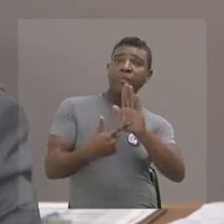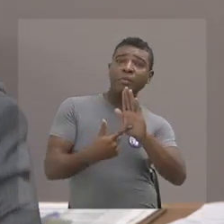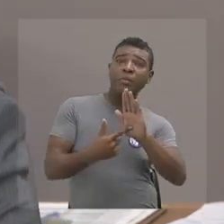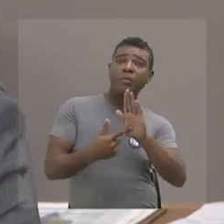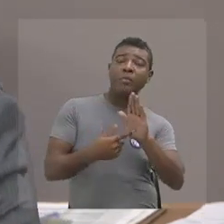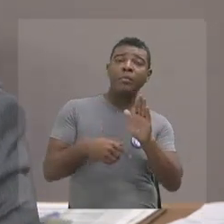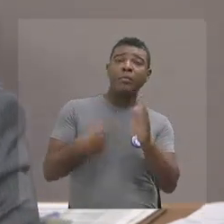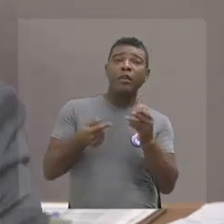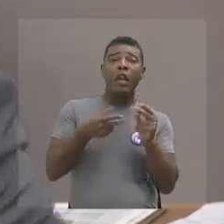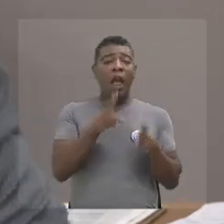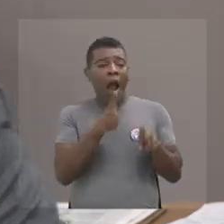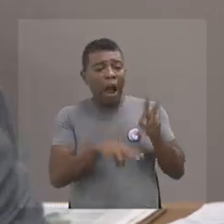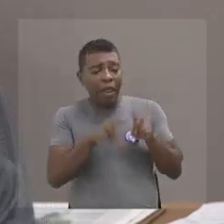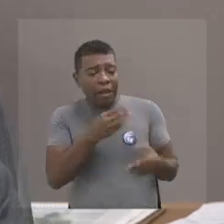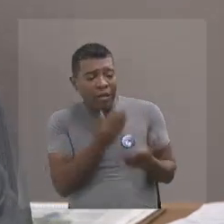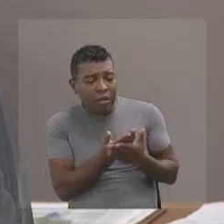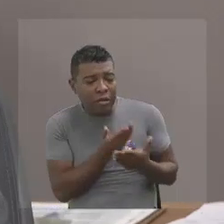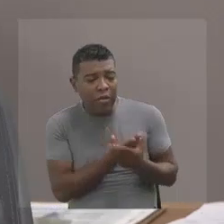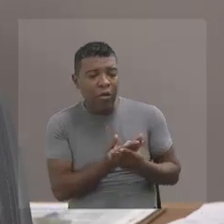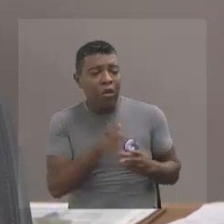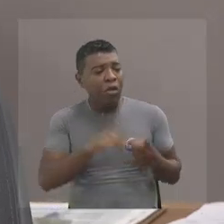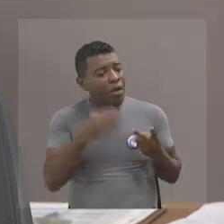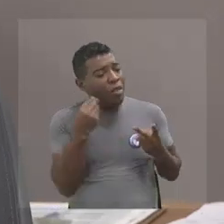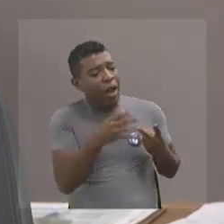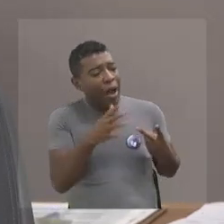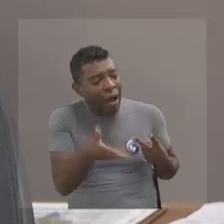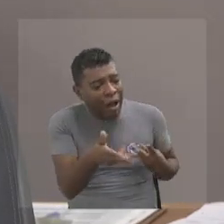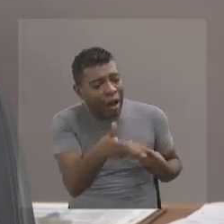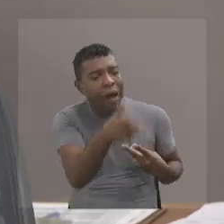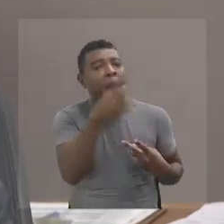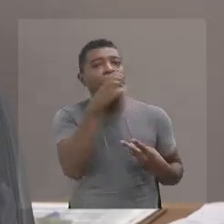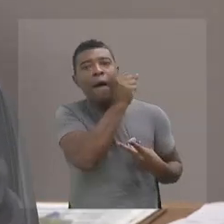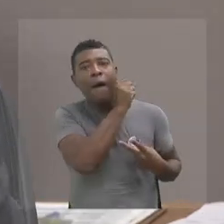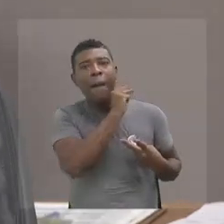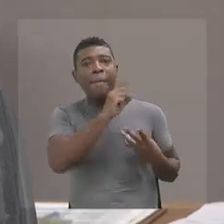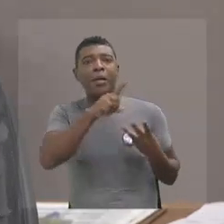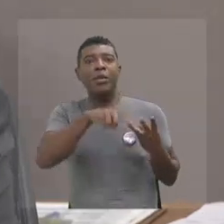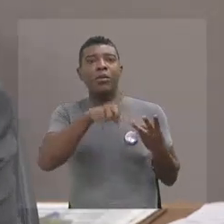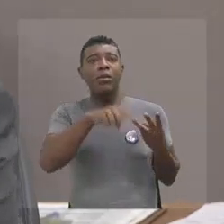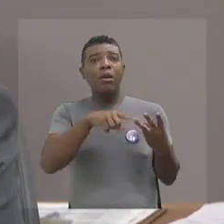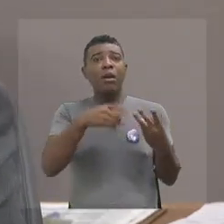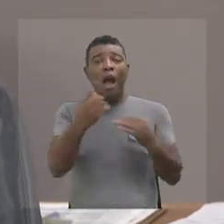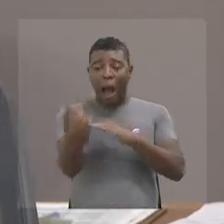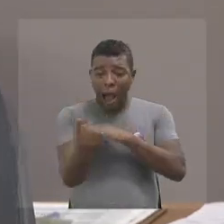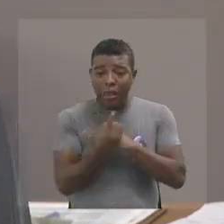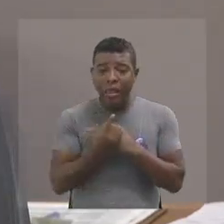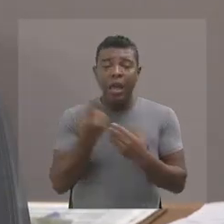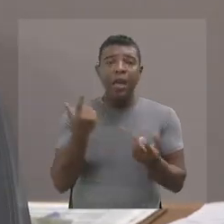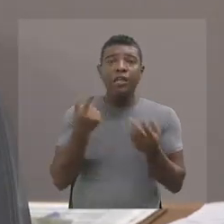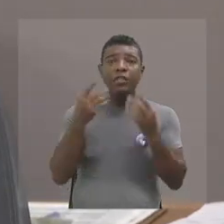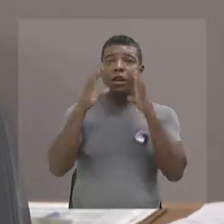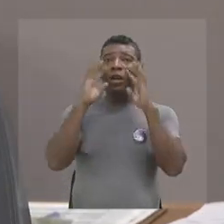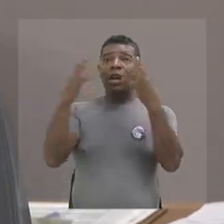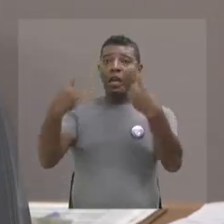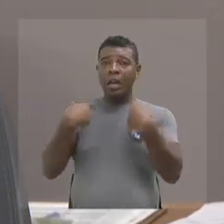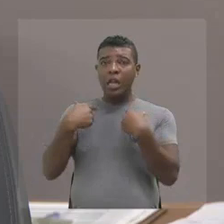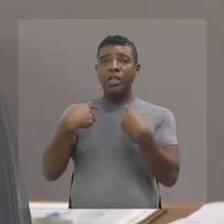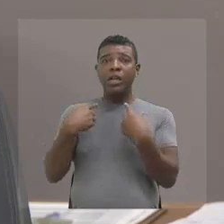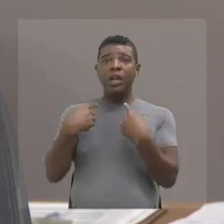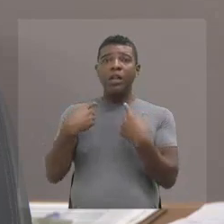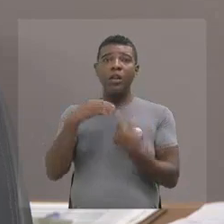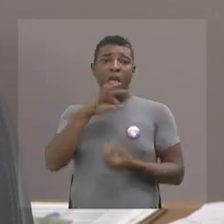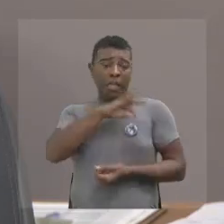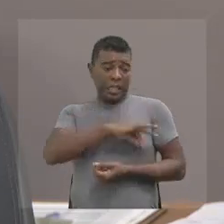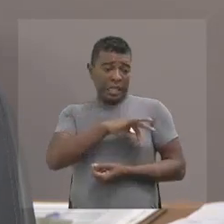analisando estudo dando celeridade dentro do possível atendendo sendo criticados sendo remunerados